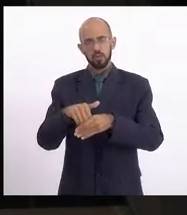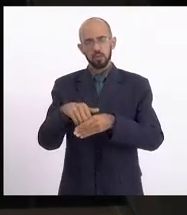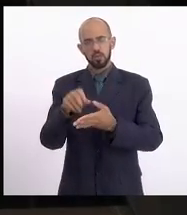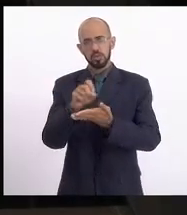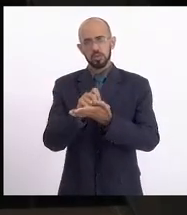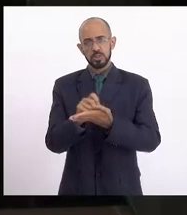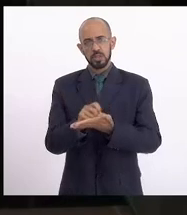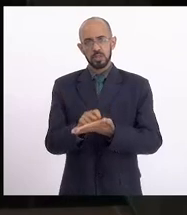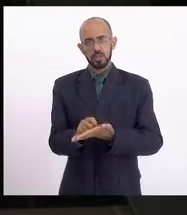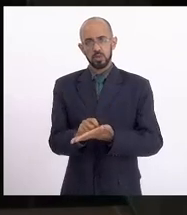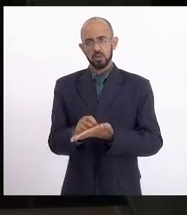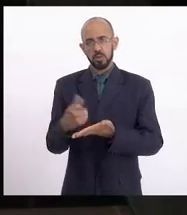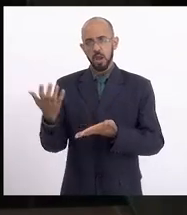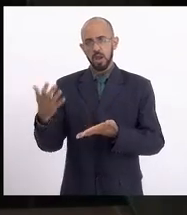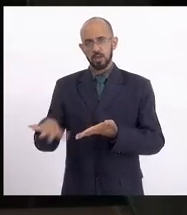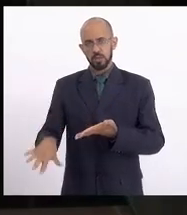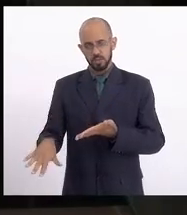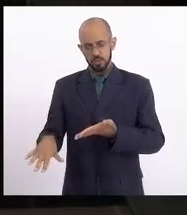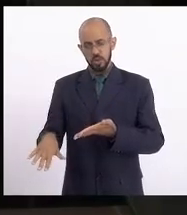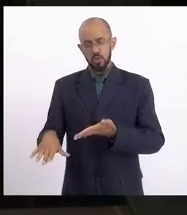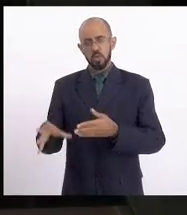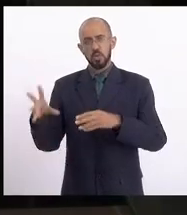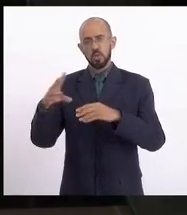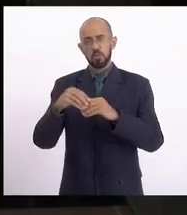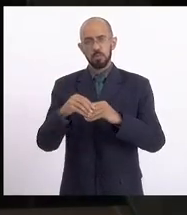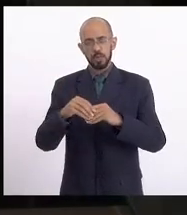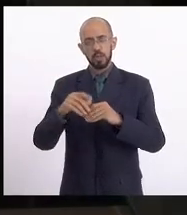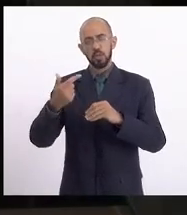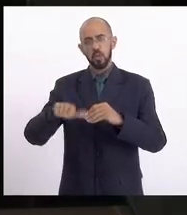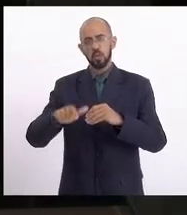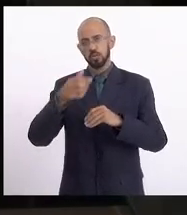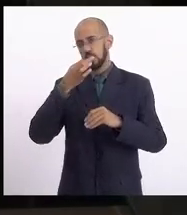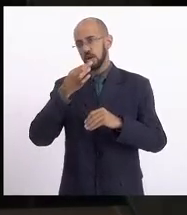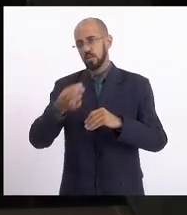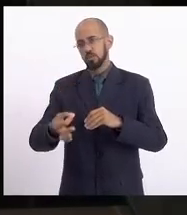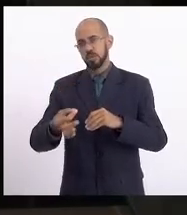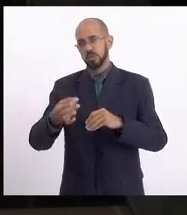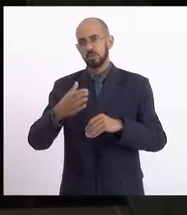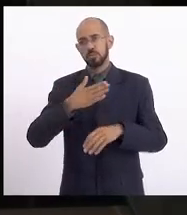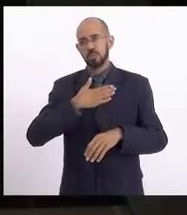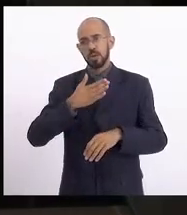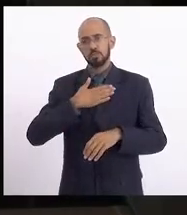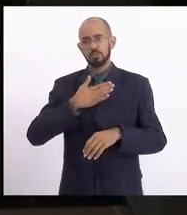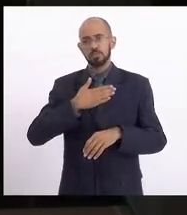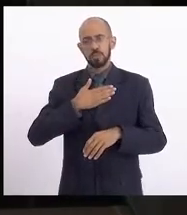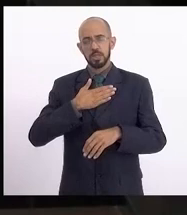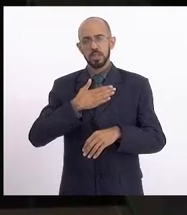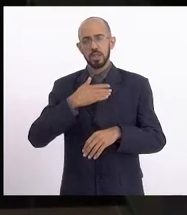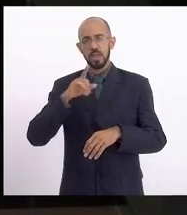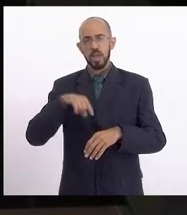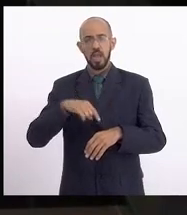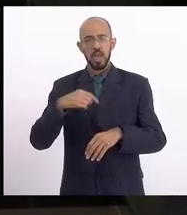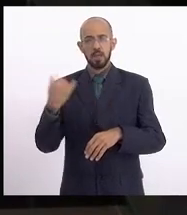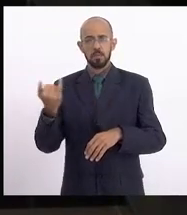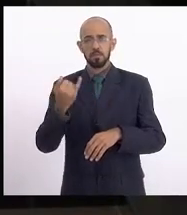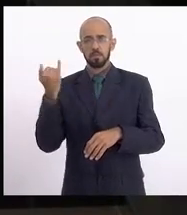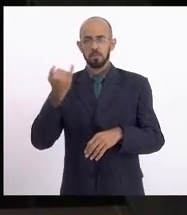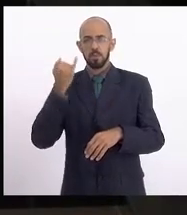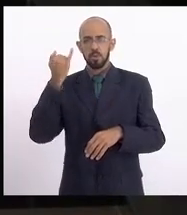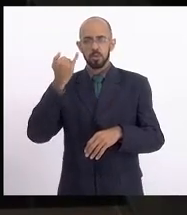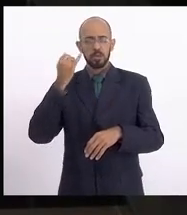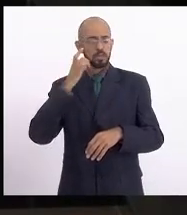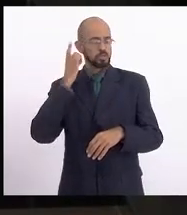rejeição, acrescentando a um outro argumento que, para mim, é definitivo, deputado